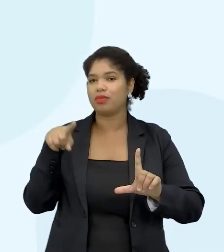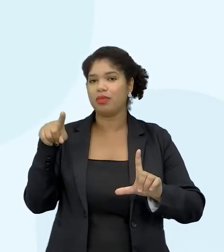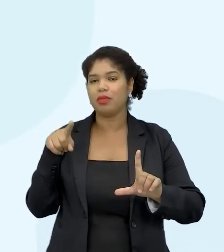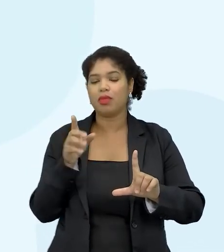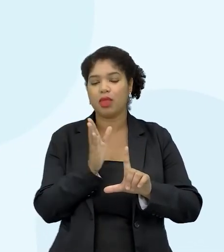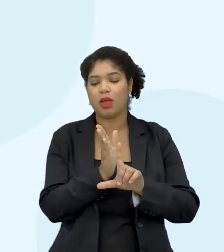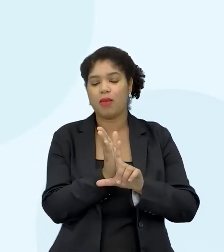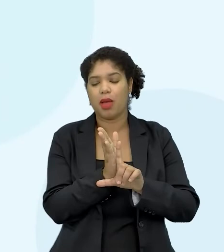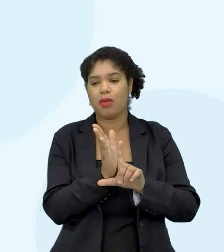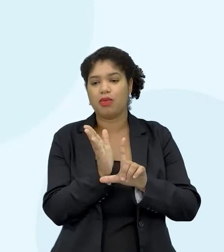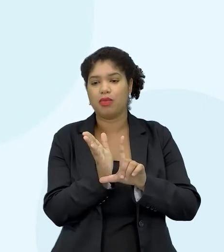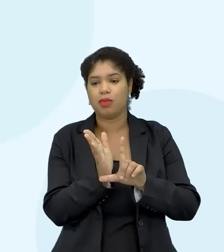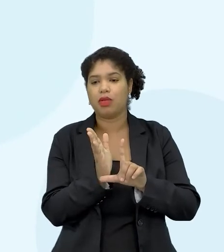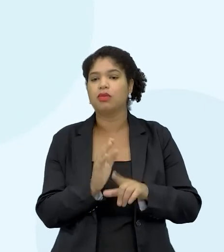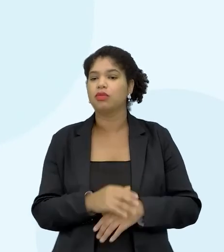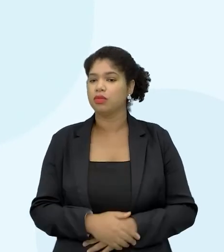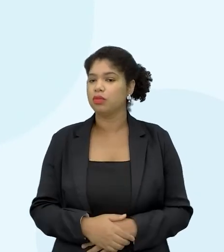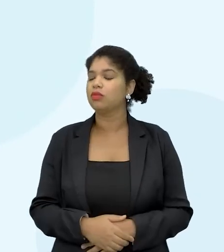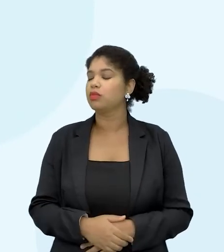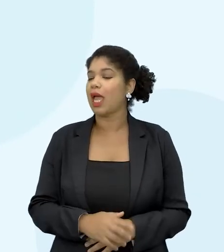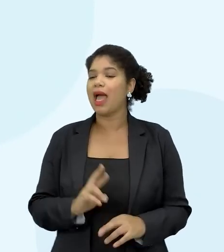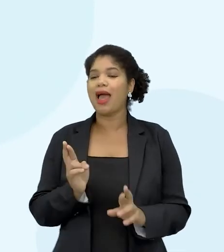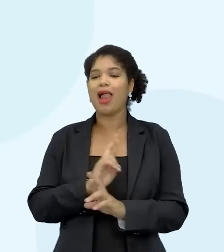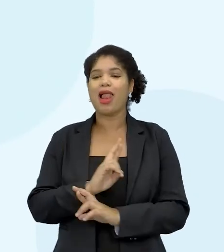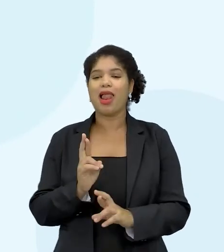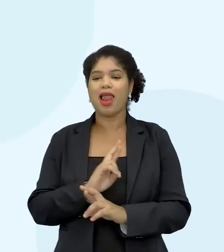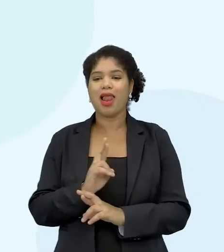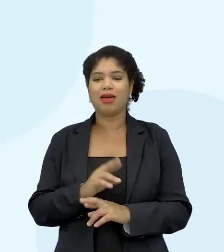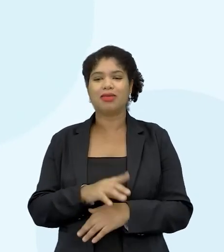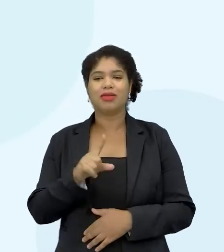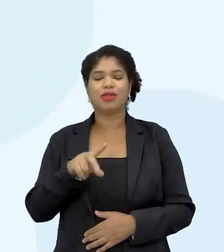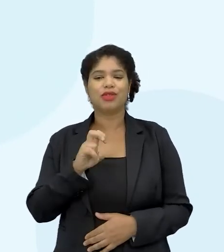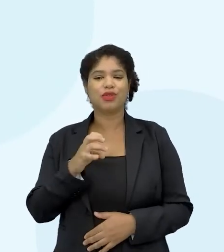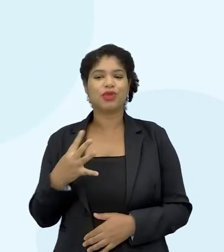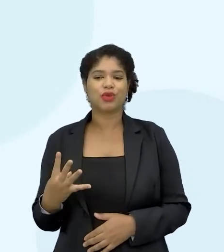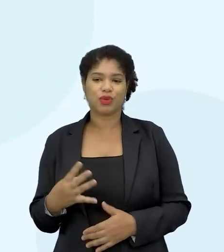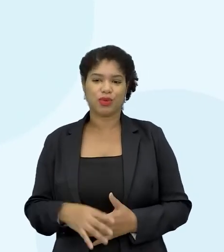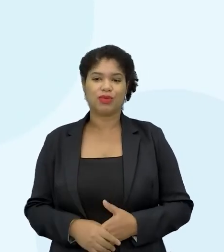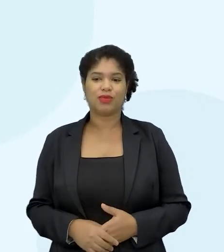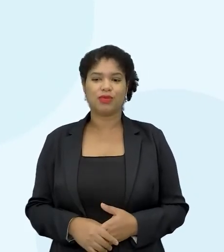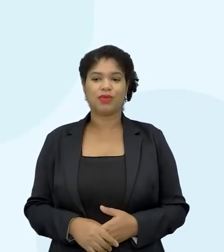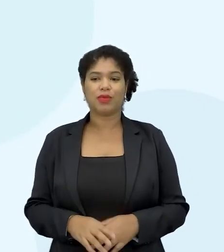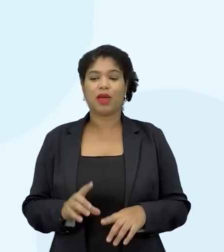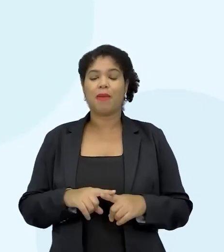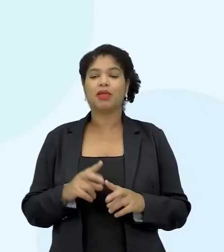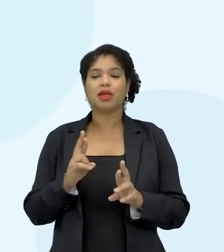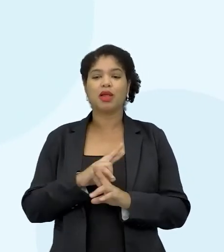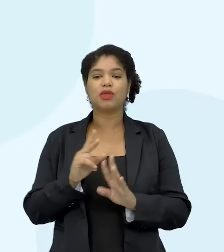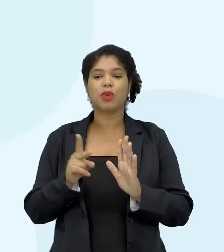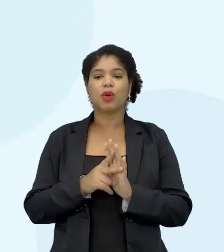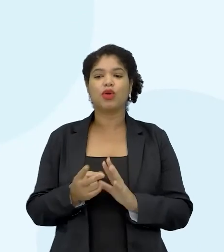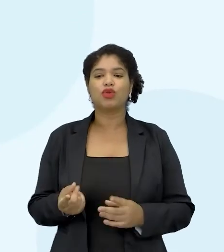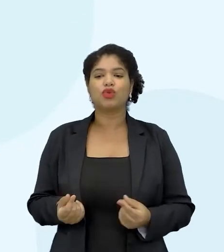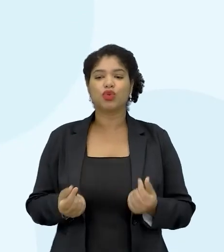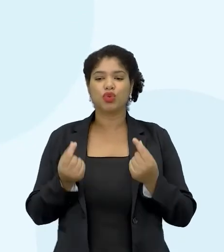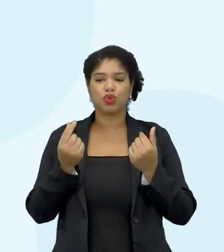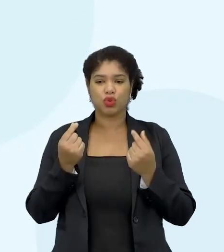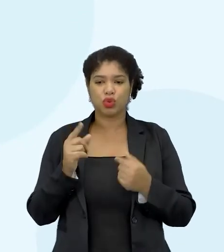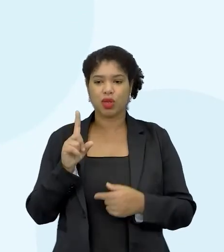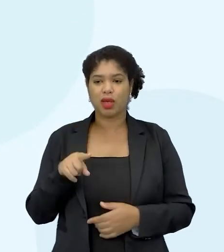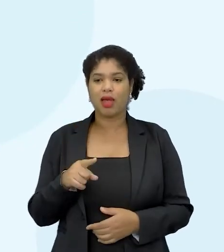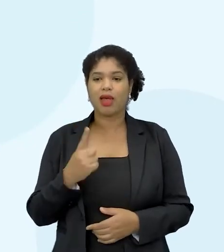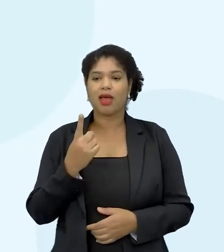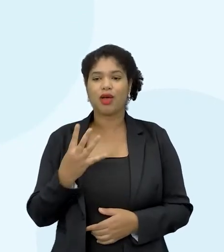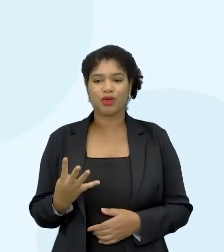né? Venda por número de camisetas é 54, enquanto a relação de custo por camiseta é